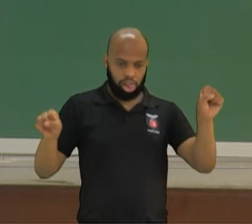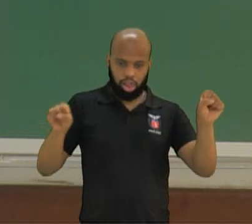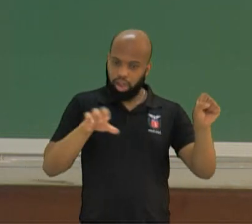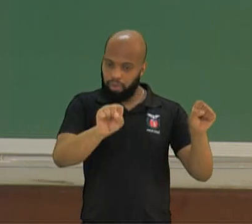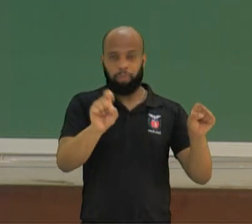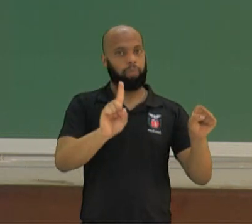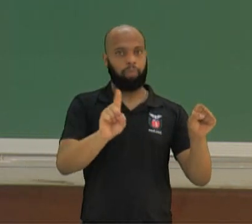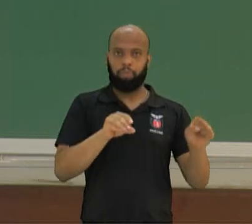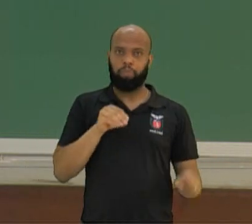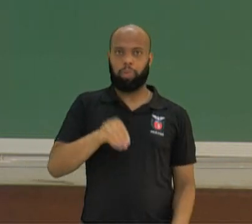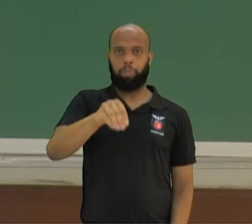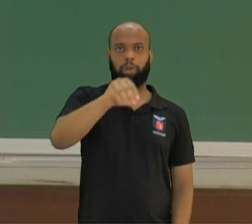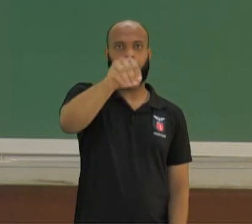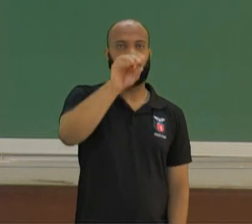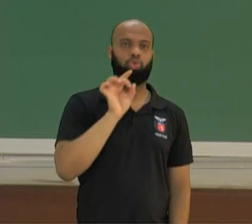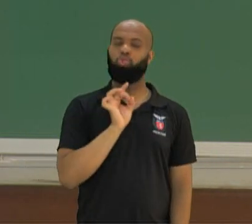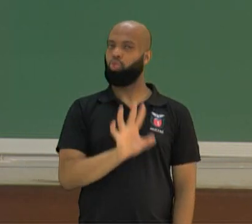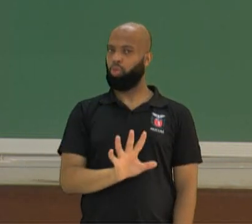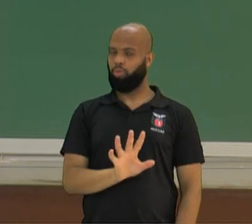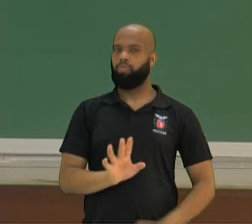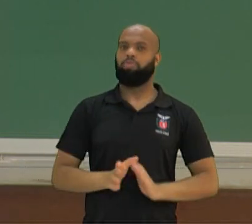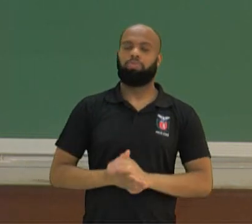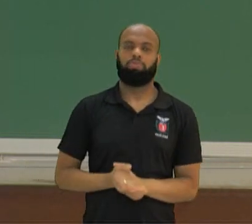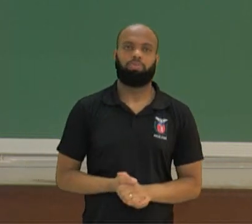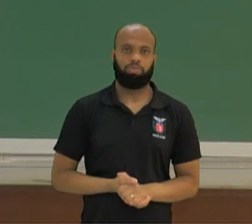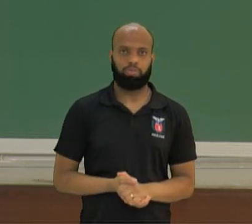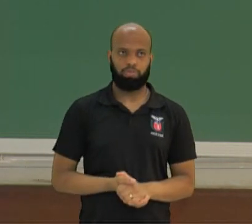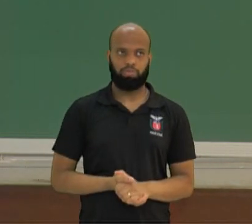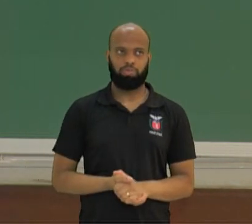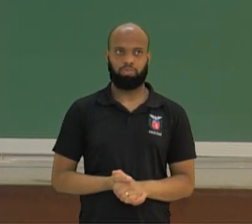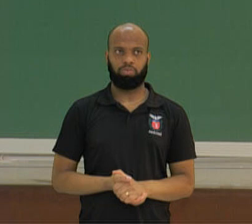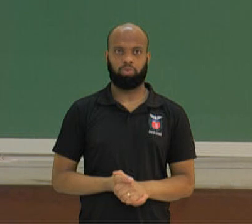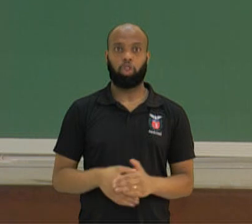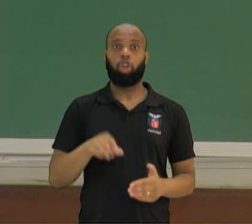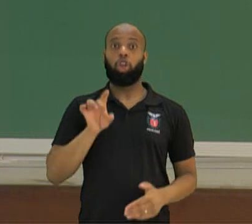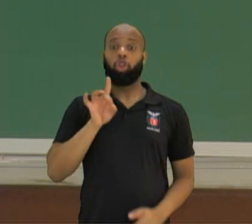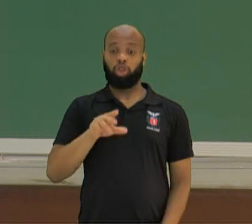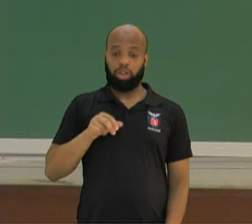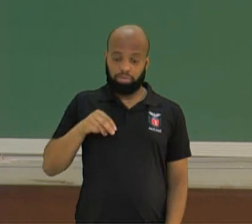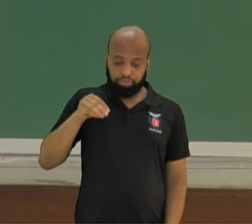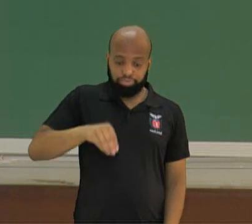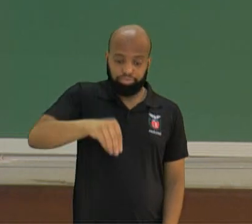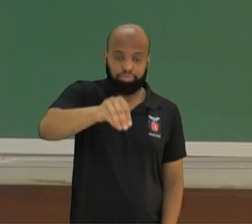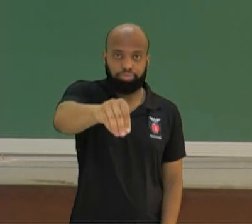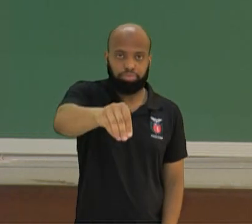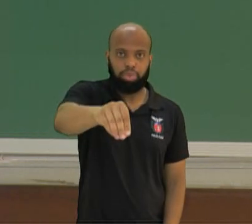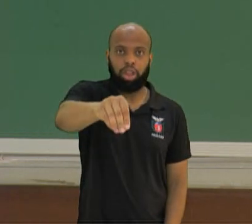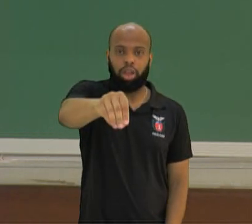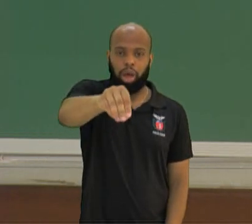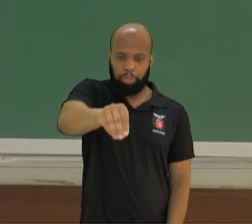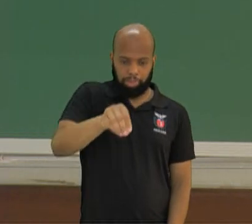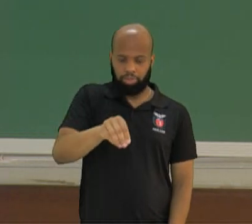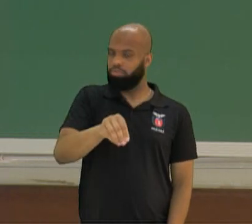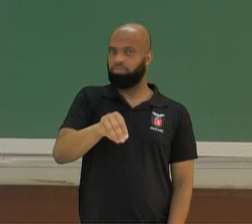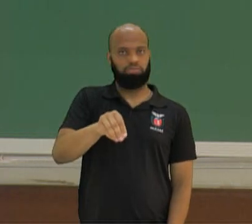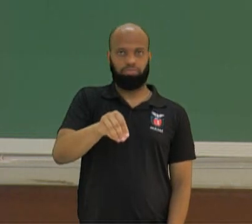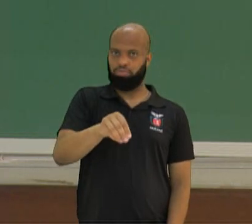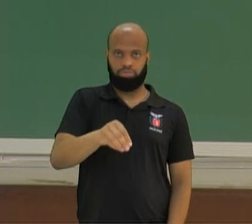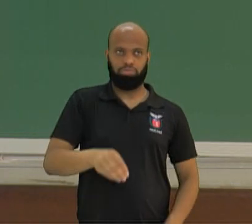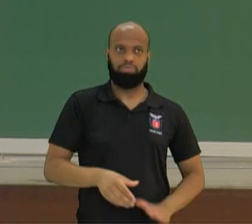né, na diagonal mais próxima, em direção à frente. Então não pode ser uma diagonal retornando no seu tabuleiro